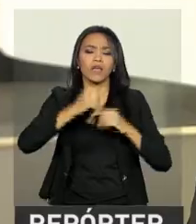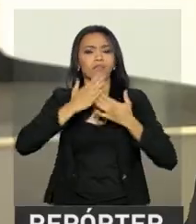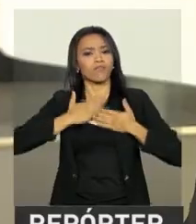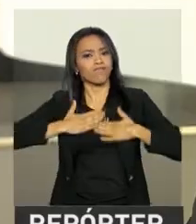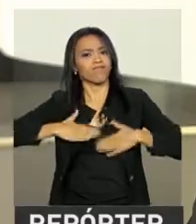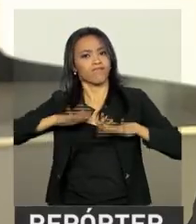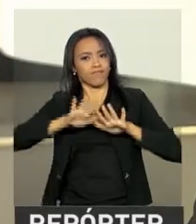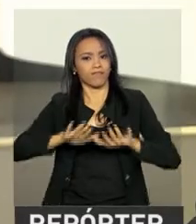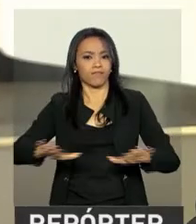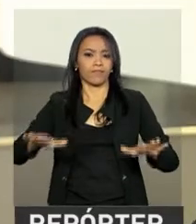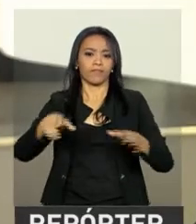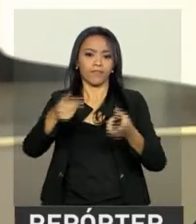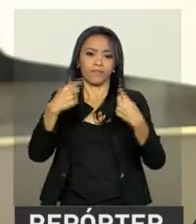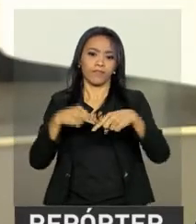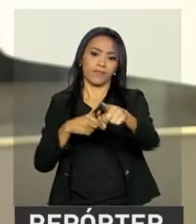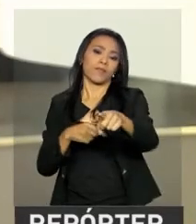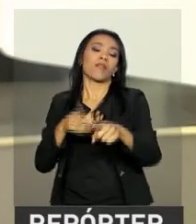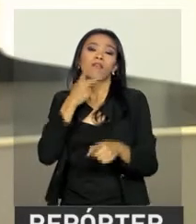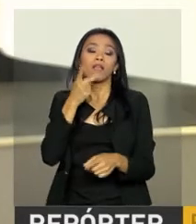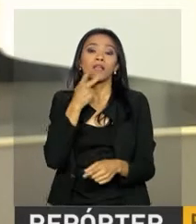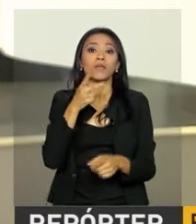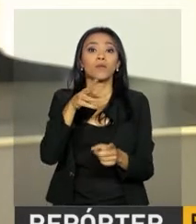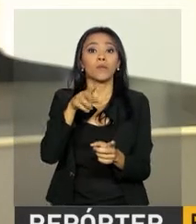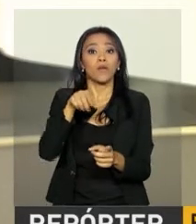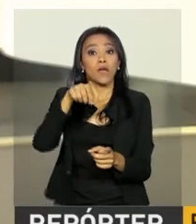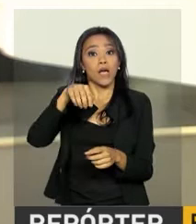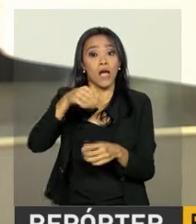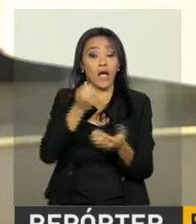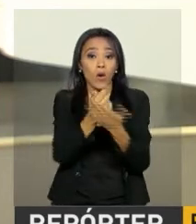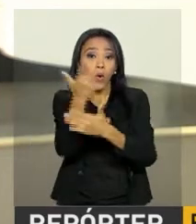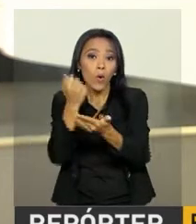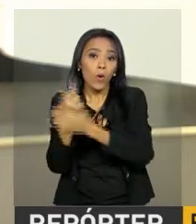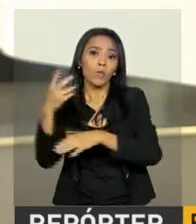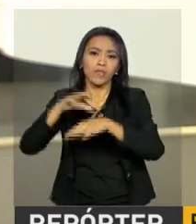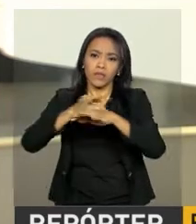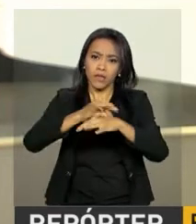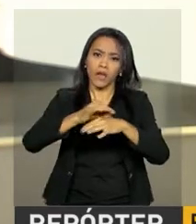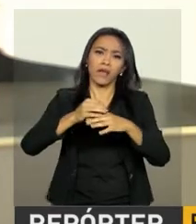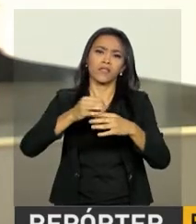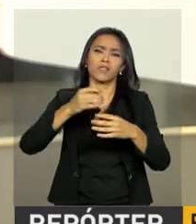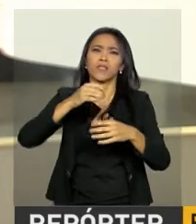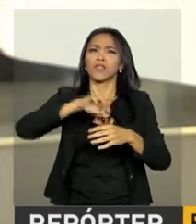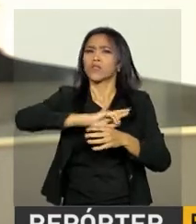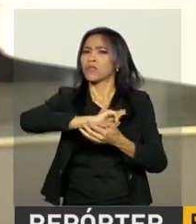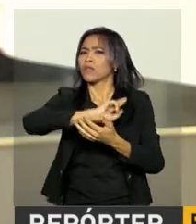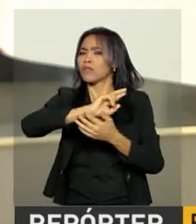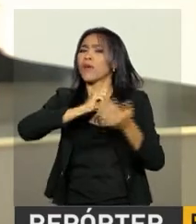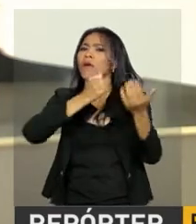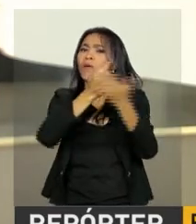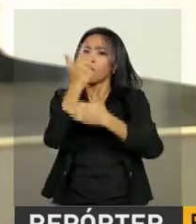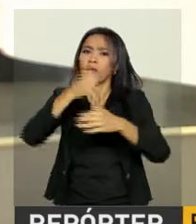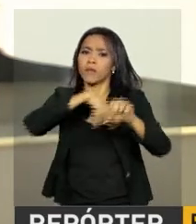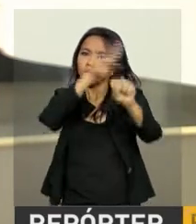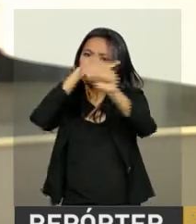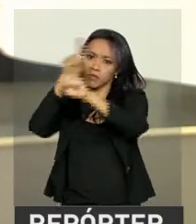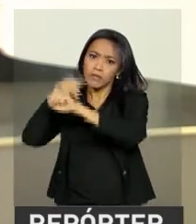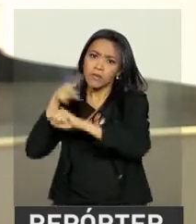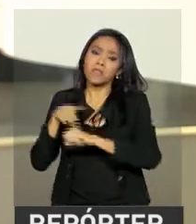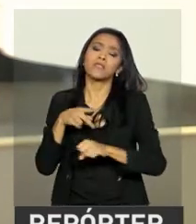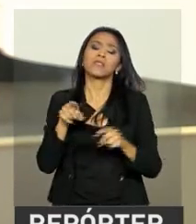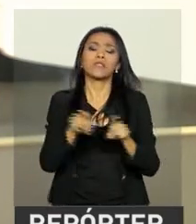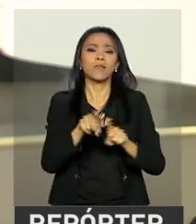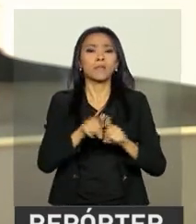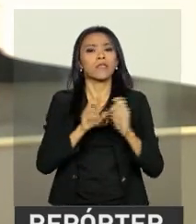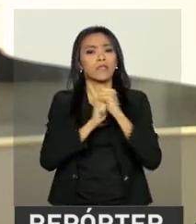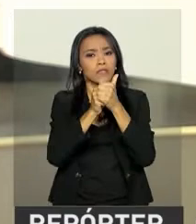proteína animal do brasil é consumida nos países todos fiscalizava investigado analisada cumpriu